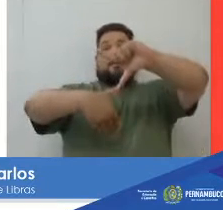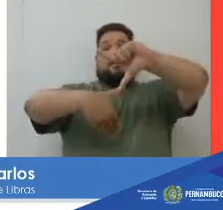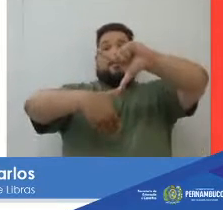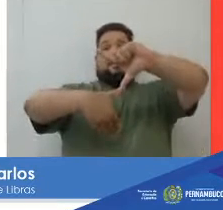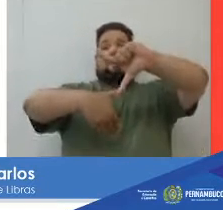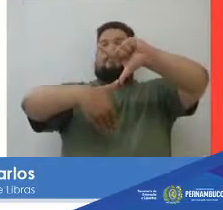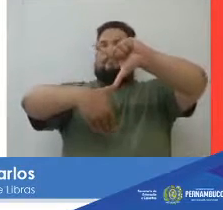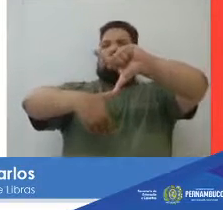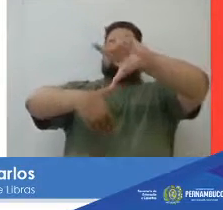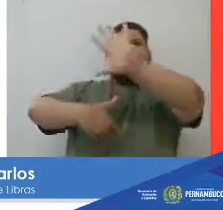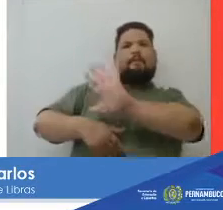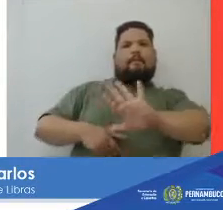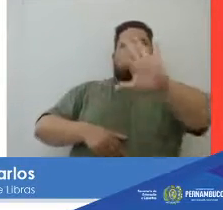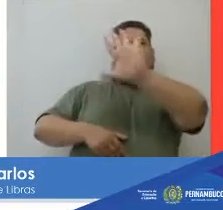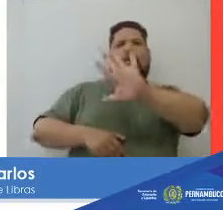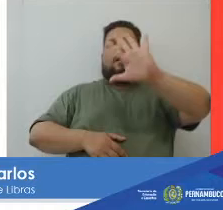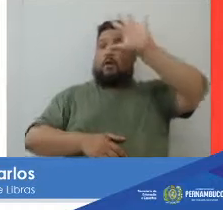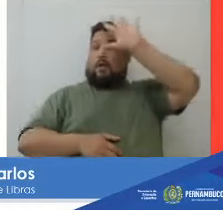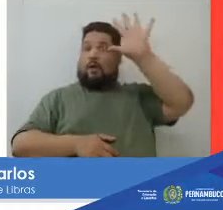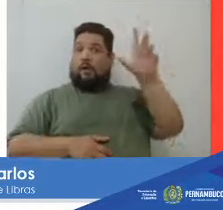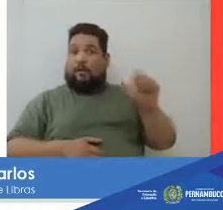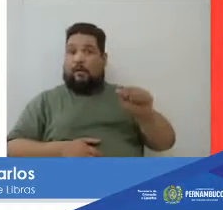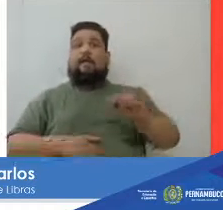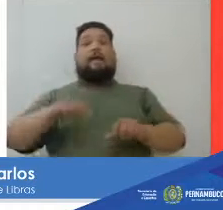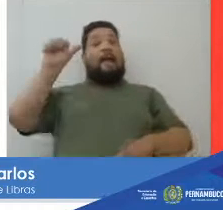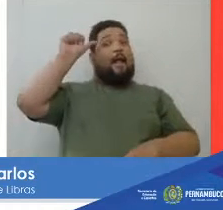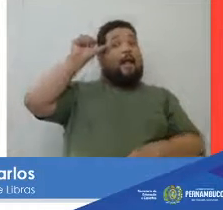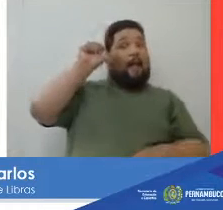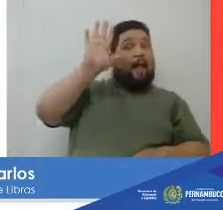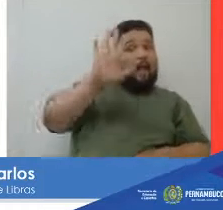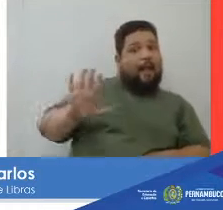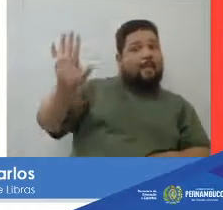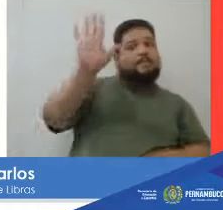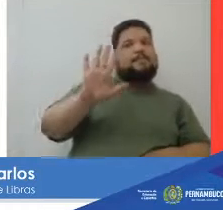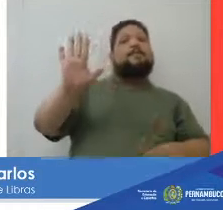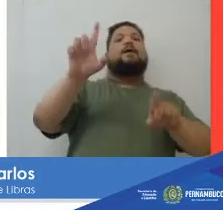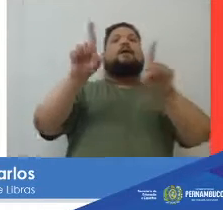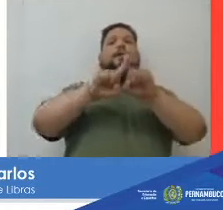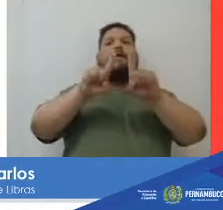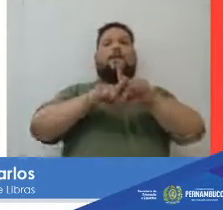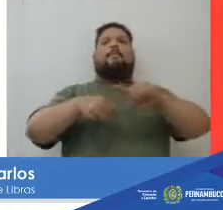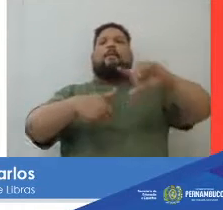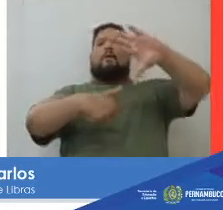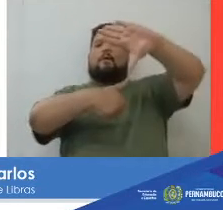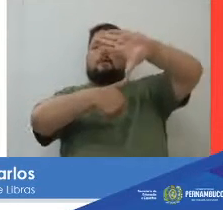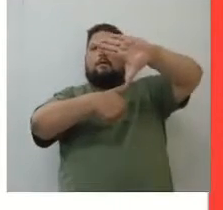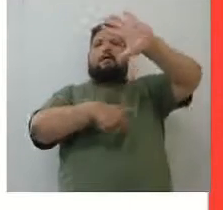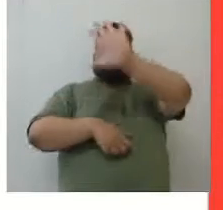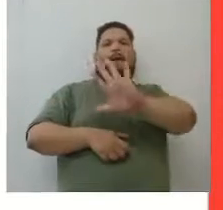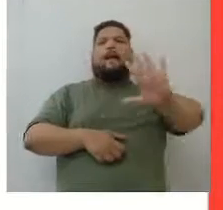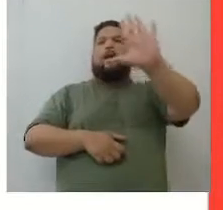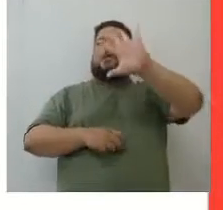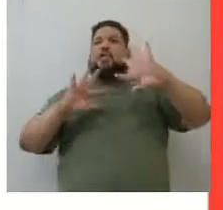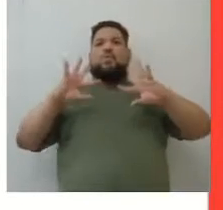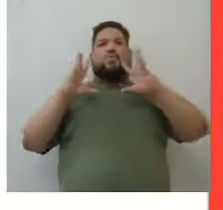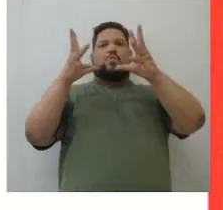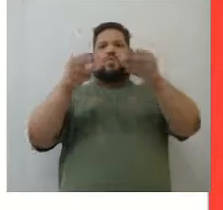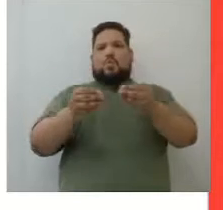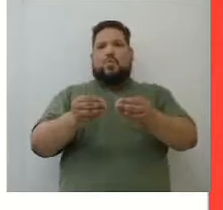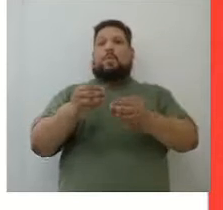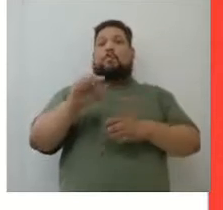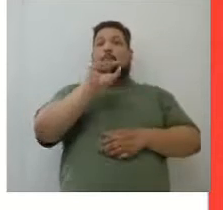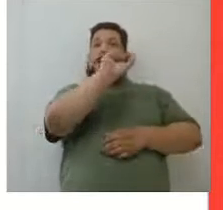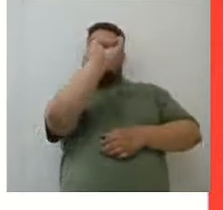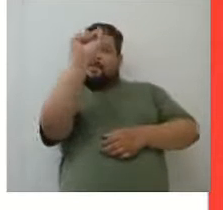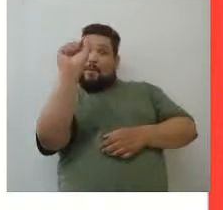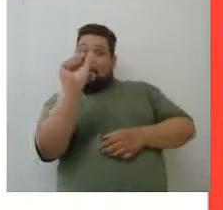continente africano, a gente vai ver a Ásia, vai ver a América do Norte. Então, todos esses ambientes, todos esses territórios, todos